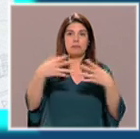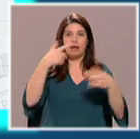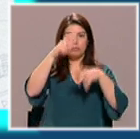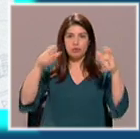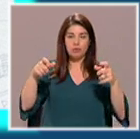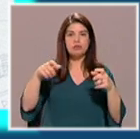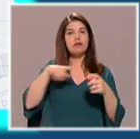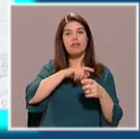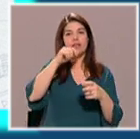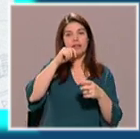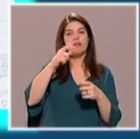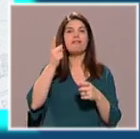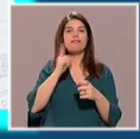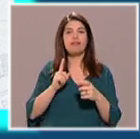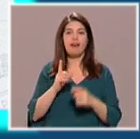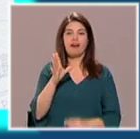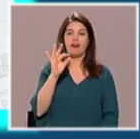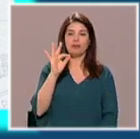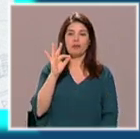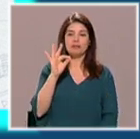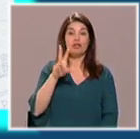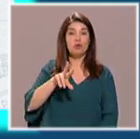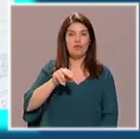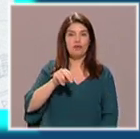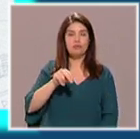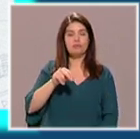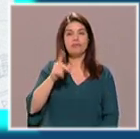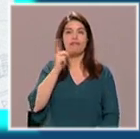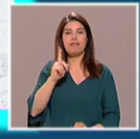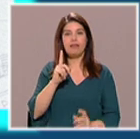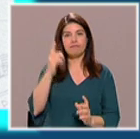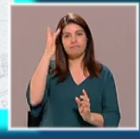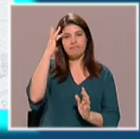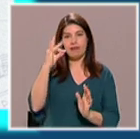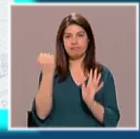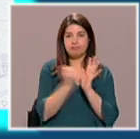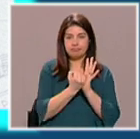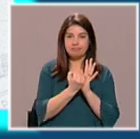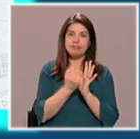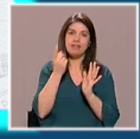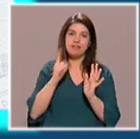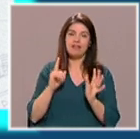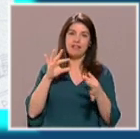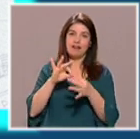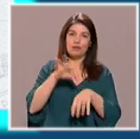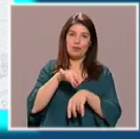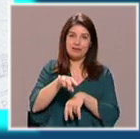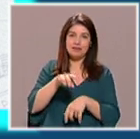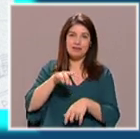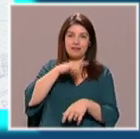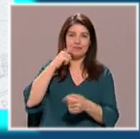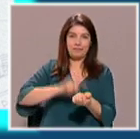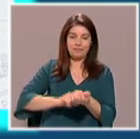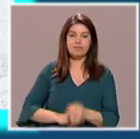sua sensibilização no dia 14 de novembro. Através de um estudo, de um relatório intitulado Estudo